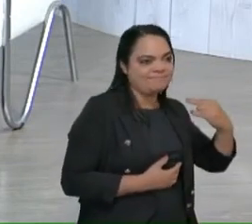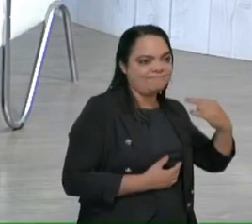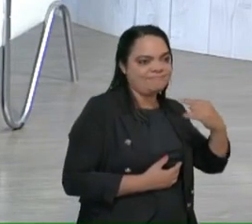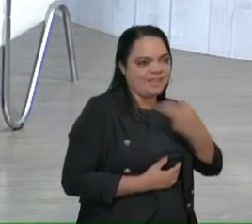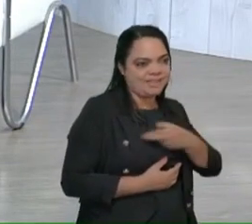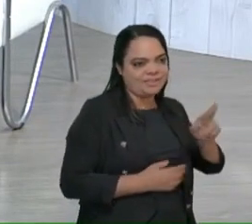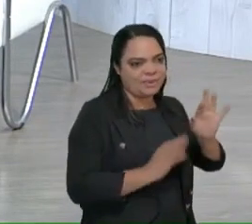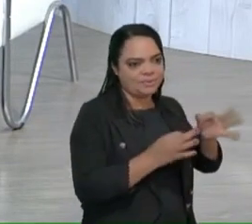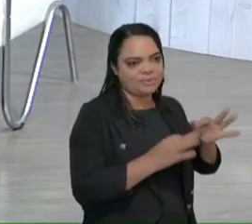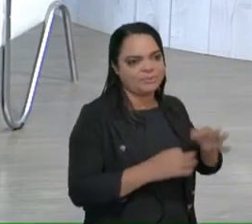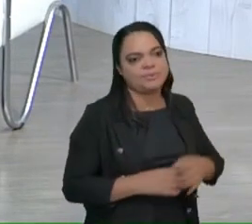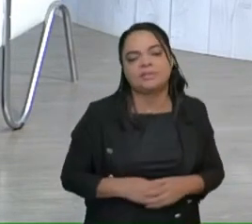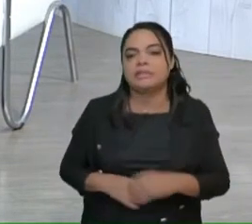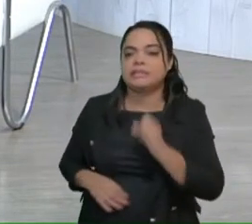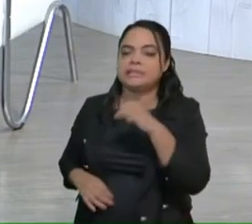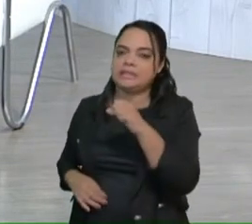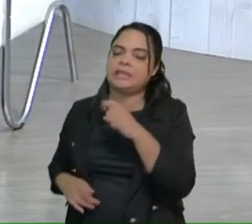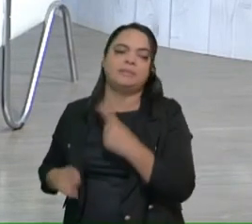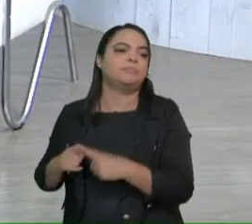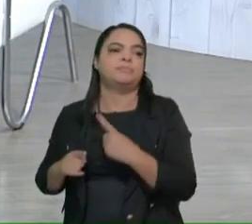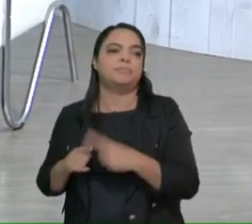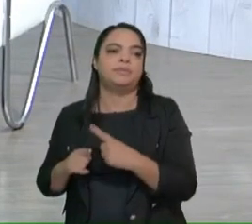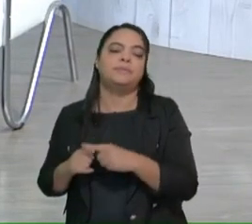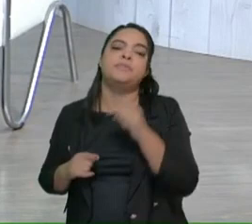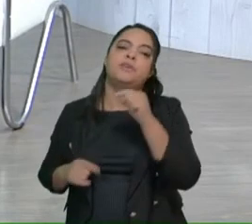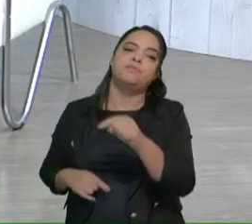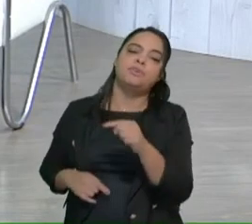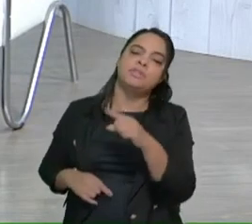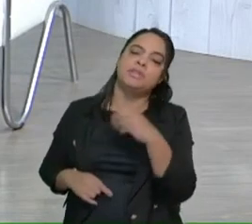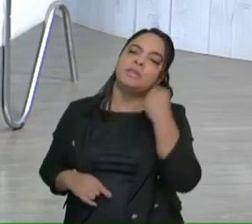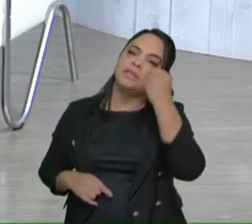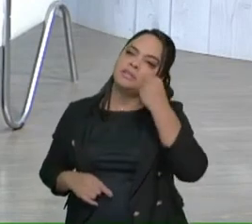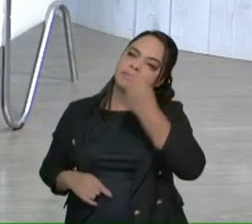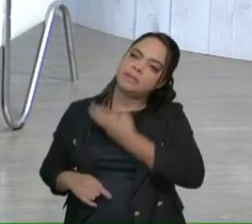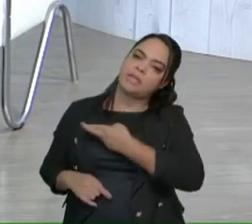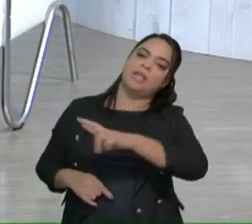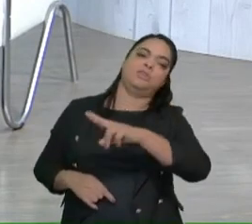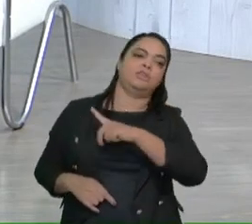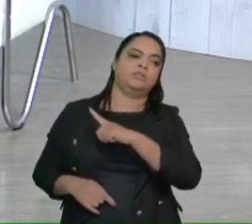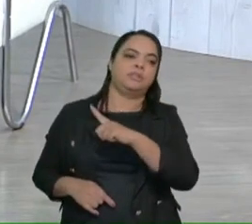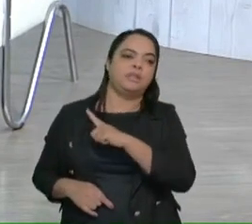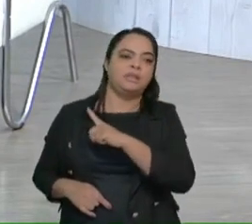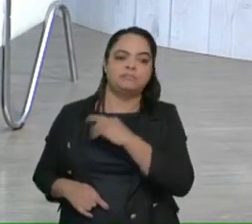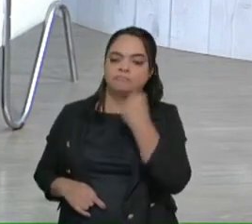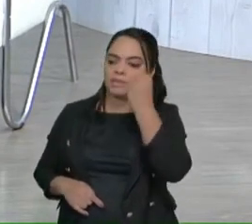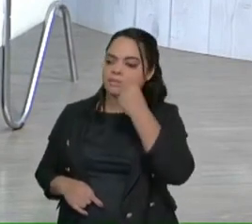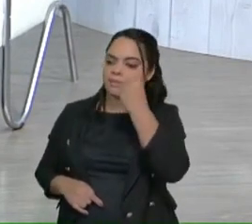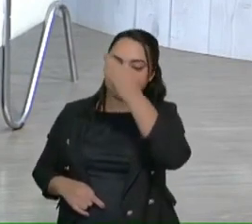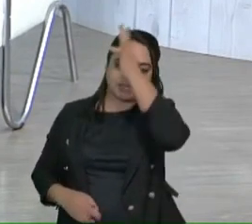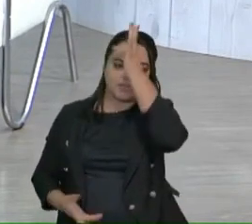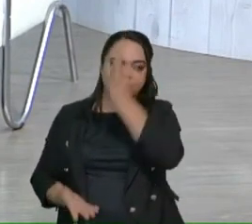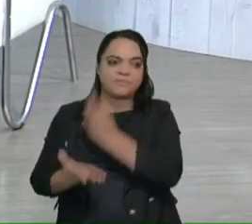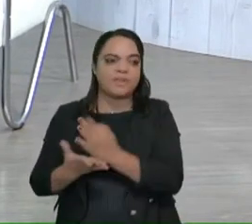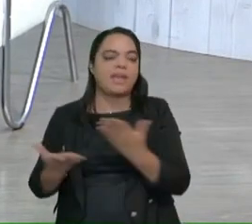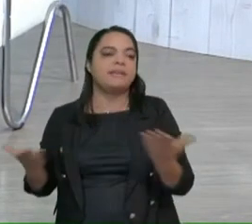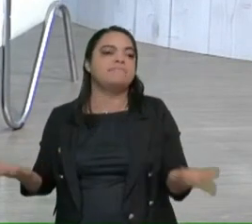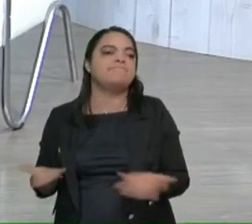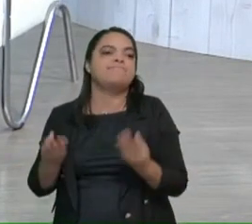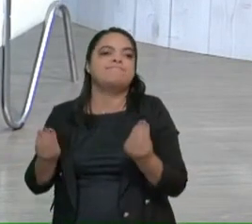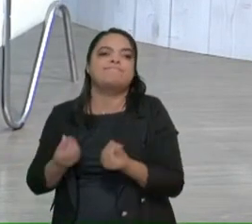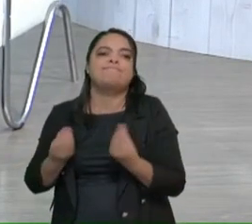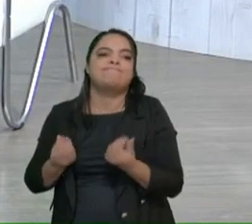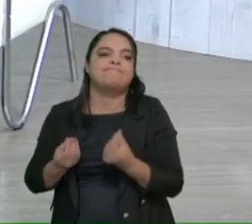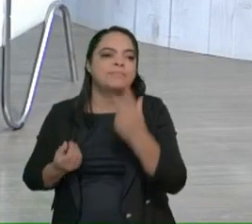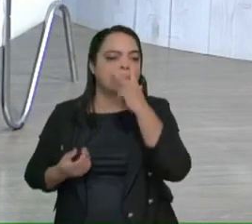nenhuma a porque quando Você tem uma experiência religiosa uma uma experiência de fé ela é